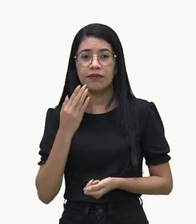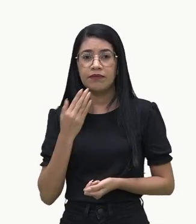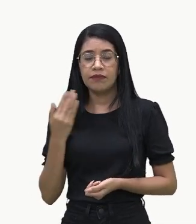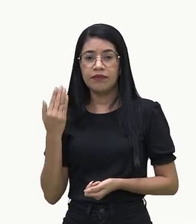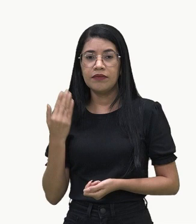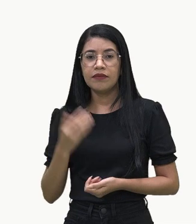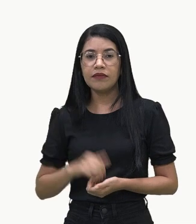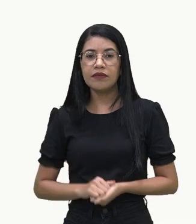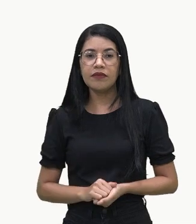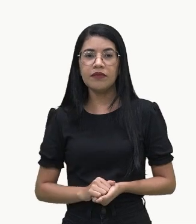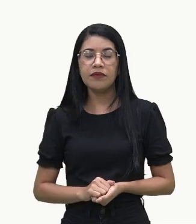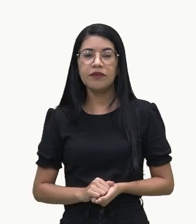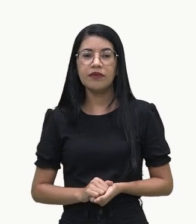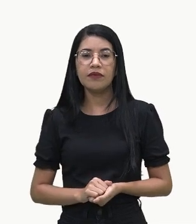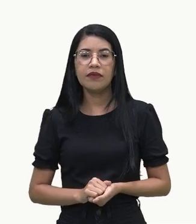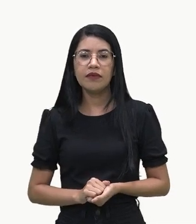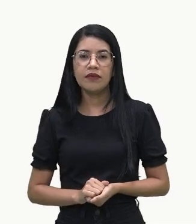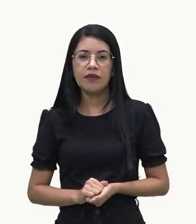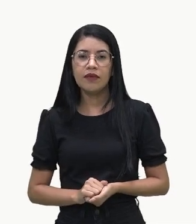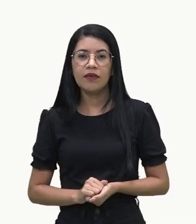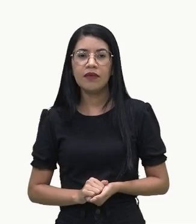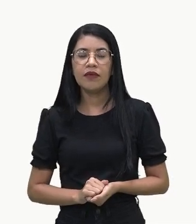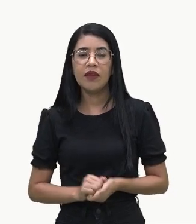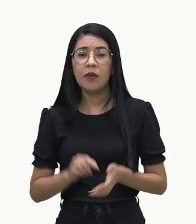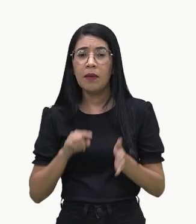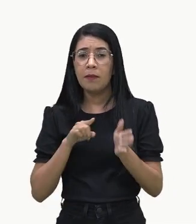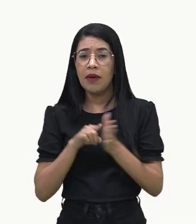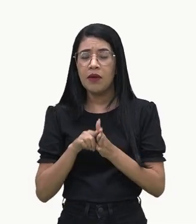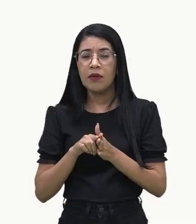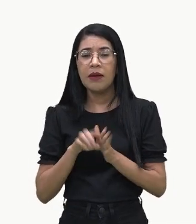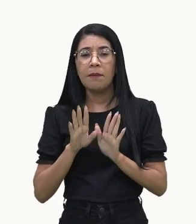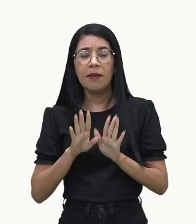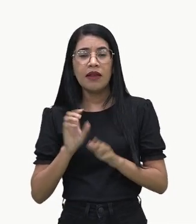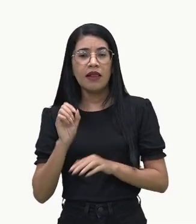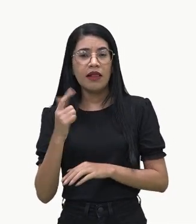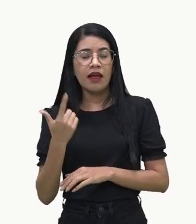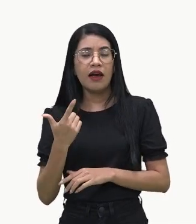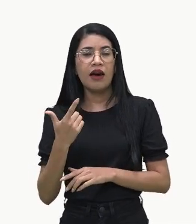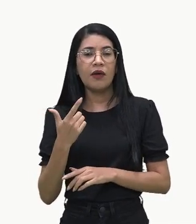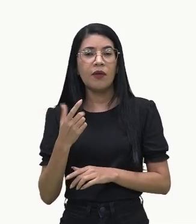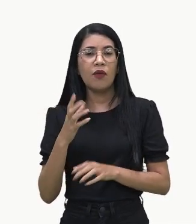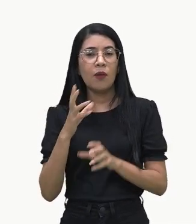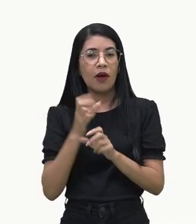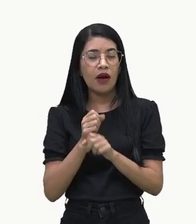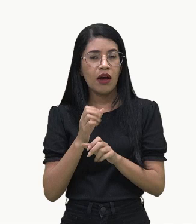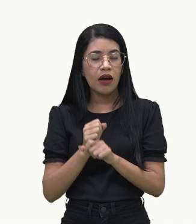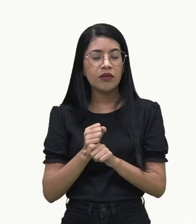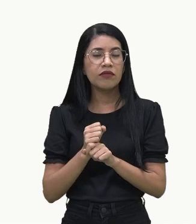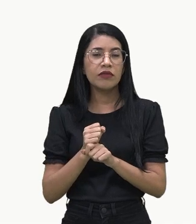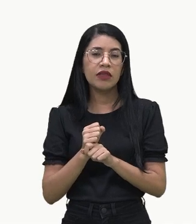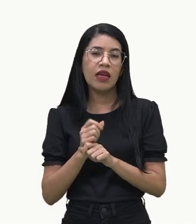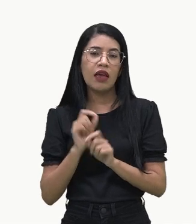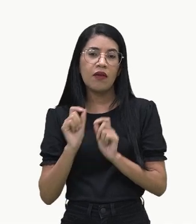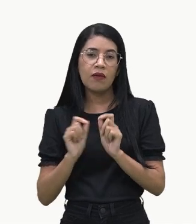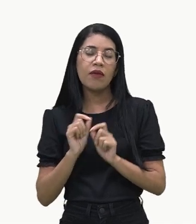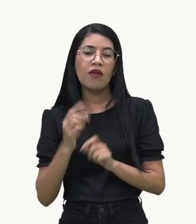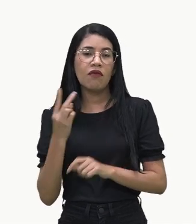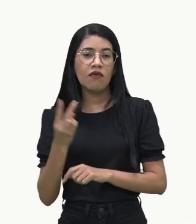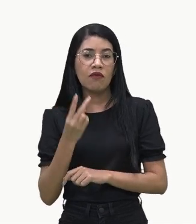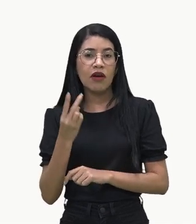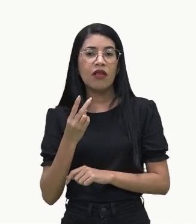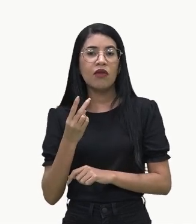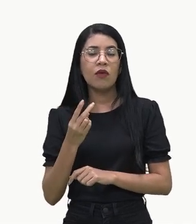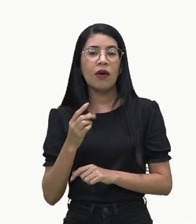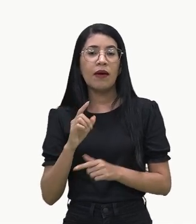primeira interrogação para nós. Lógico, o valor total que foi gasto é o valor